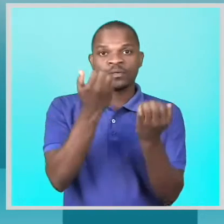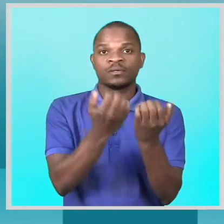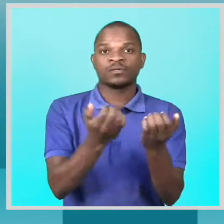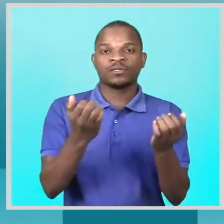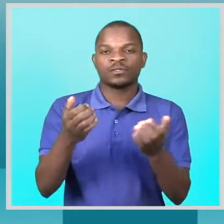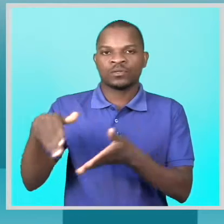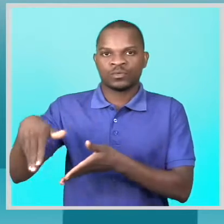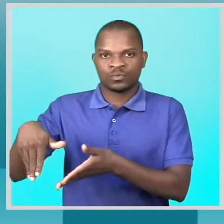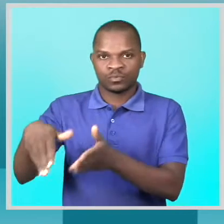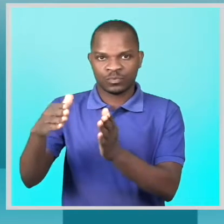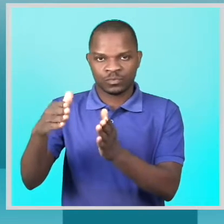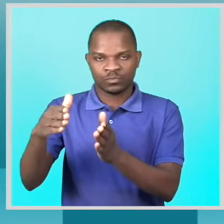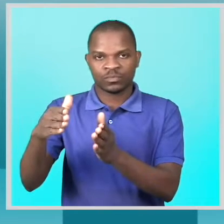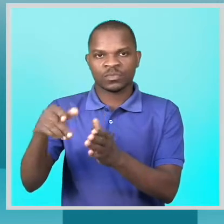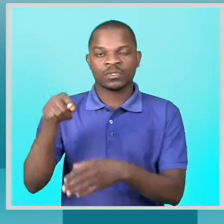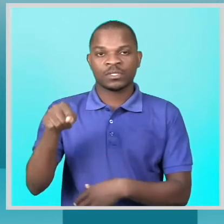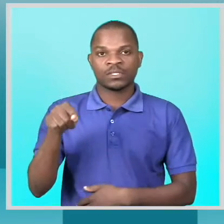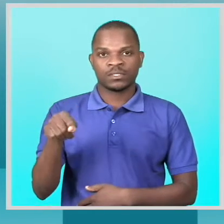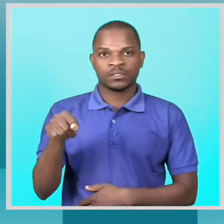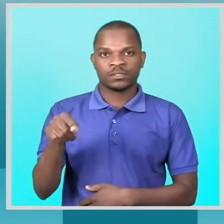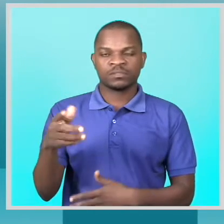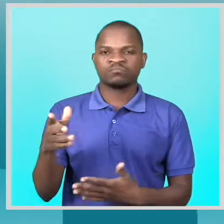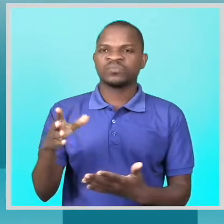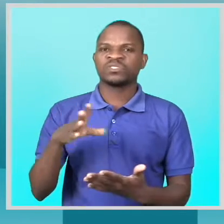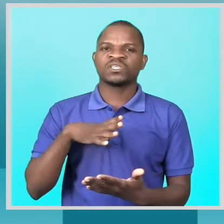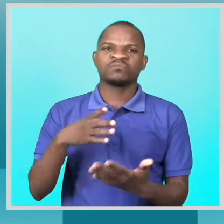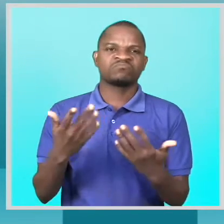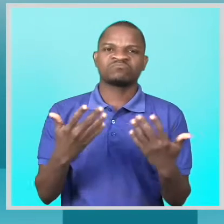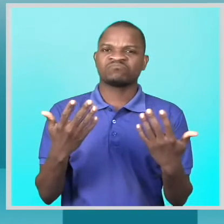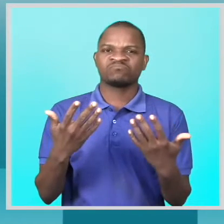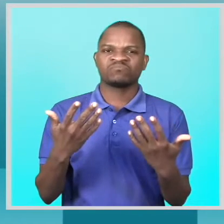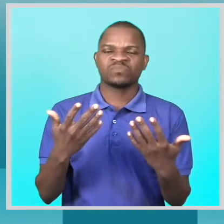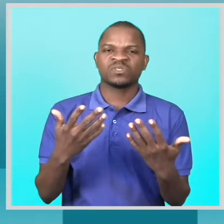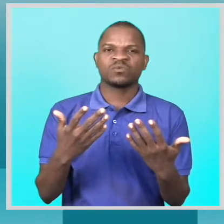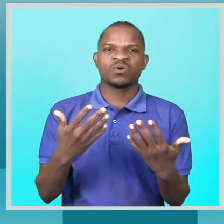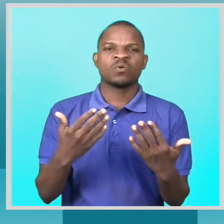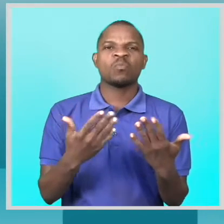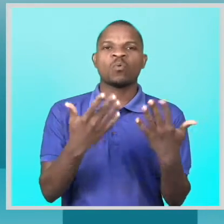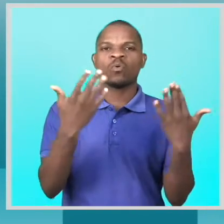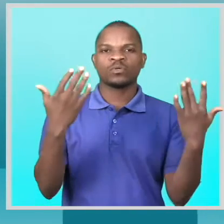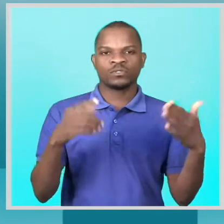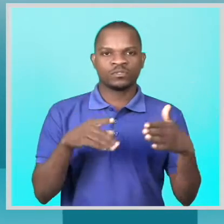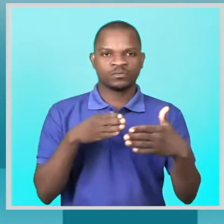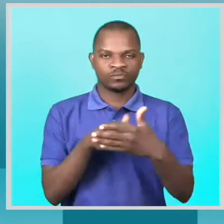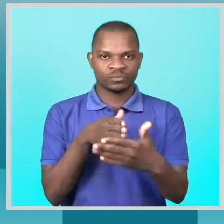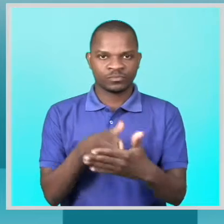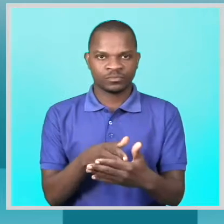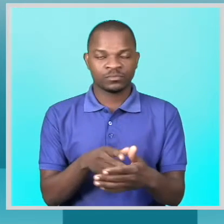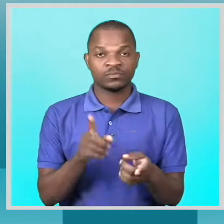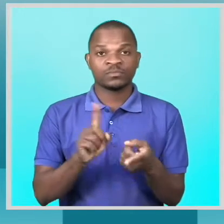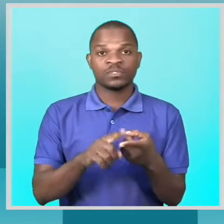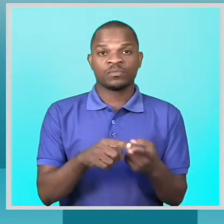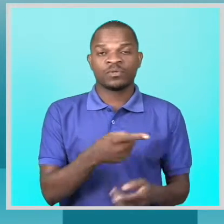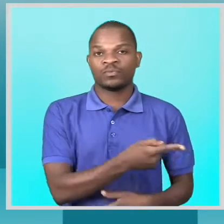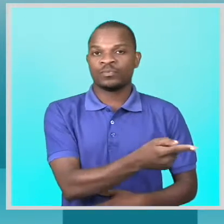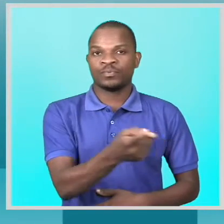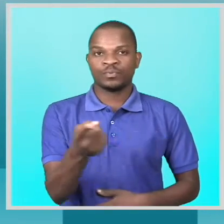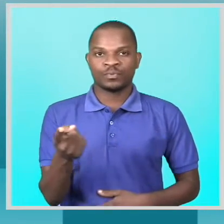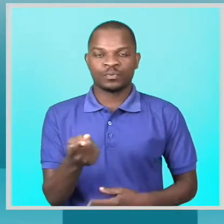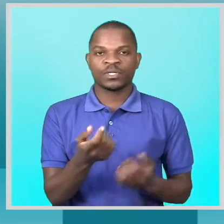Nós sabemos que crianças da rua, a partir do momento que alguém é da rua, é sujeito a muitas coisas.